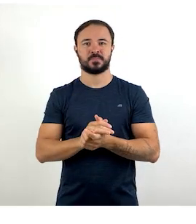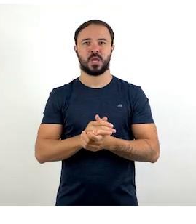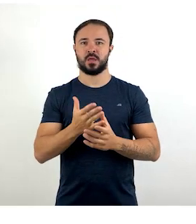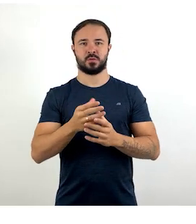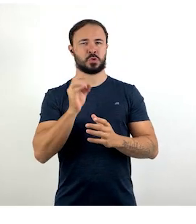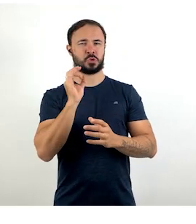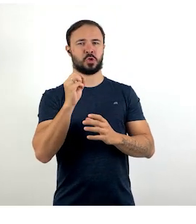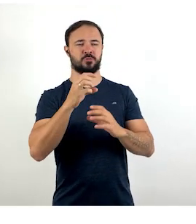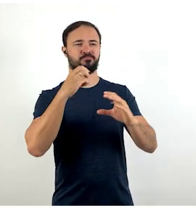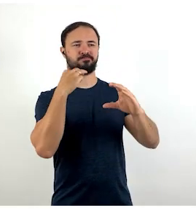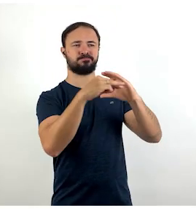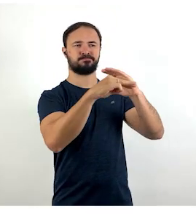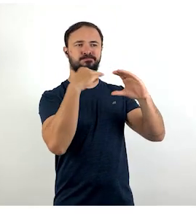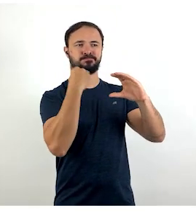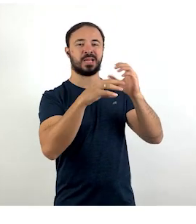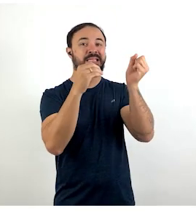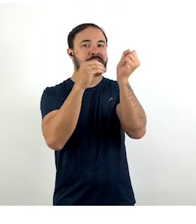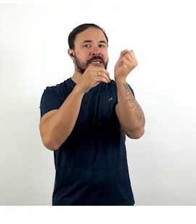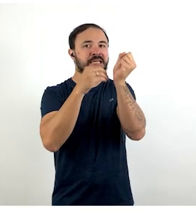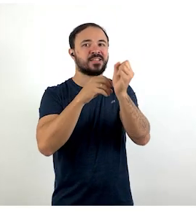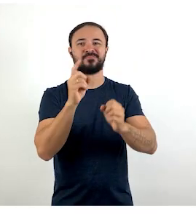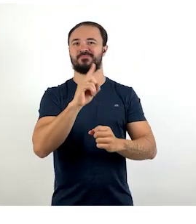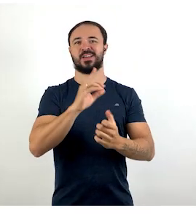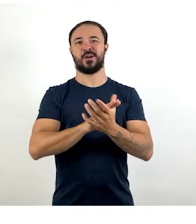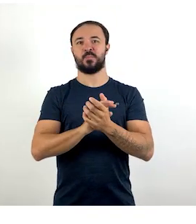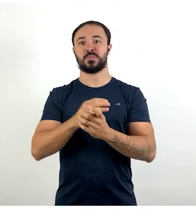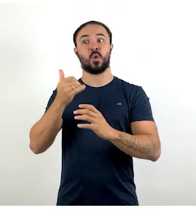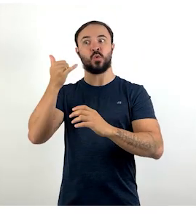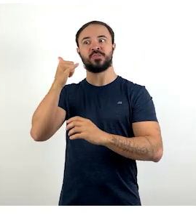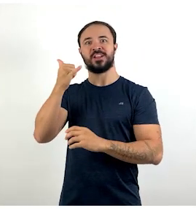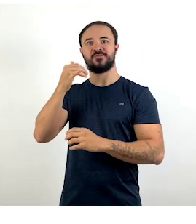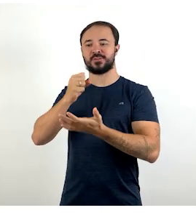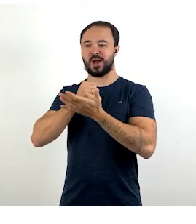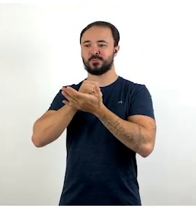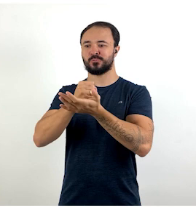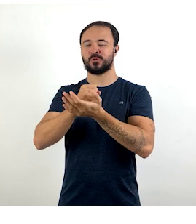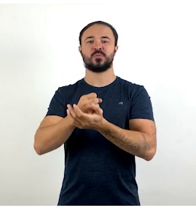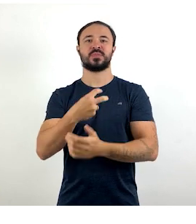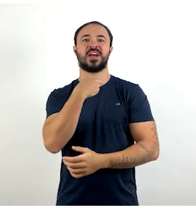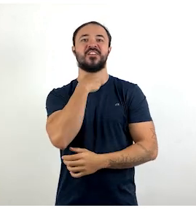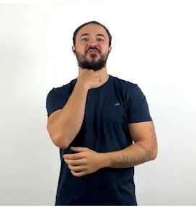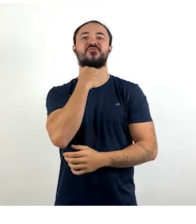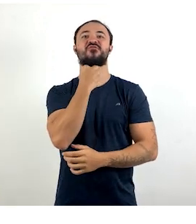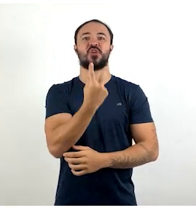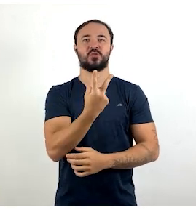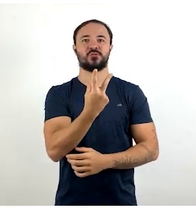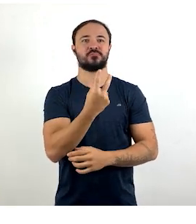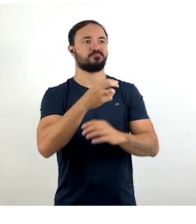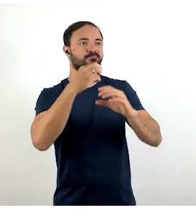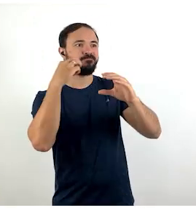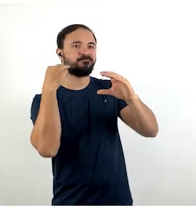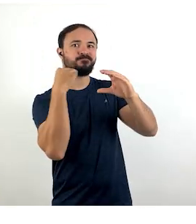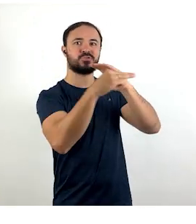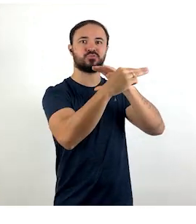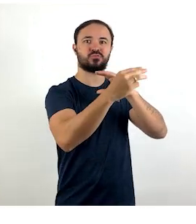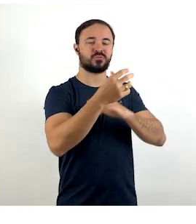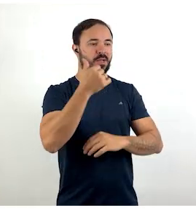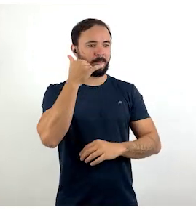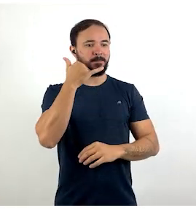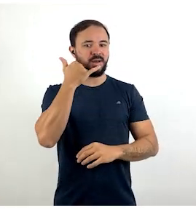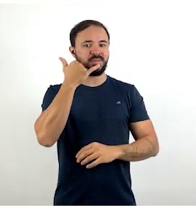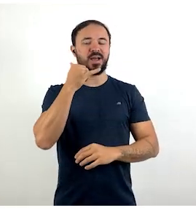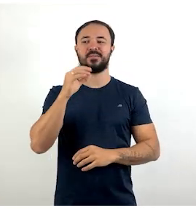sinais elétricos apenas, o telefone enviava a voz. Então, popularmente, a voz ela foi enviada através